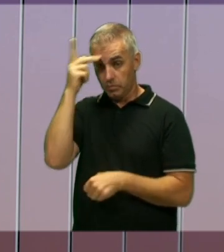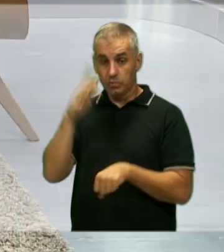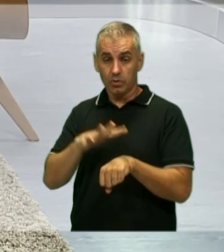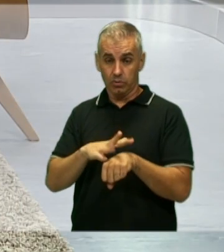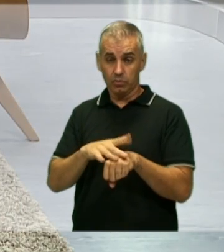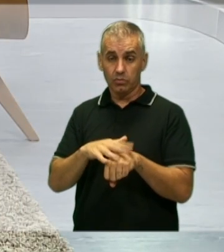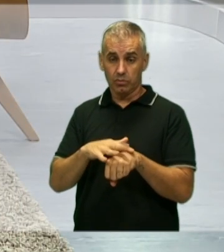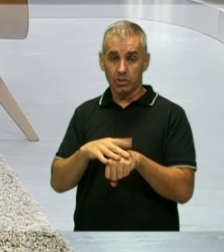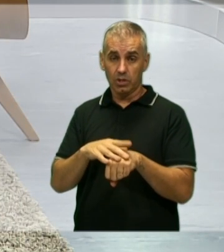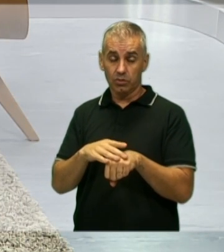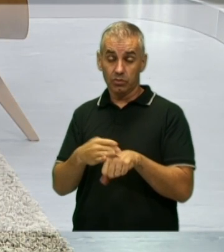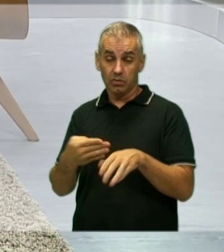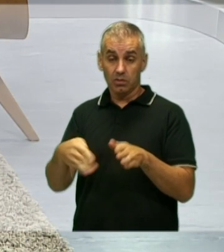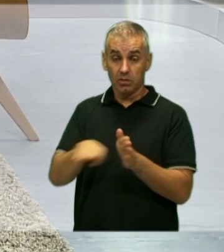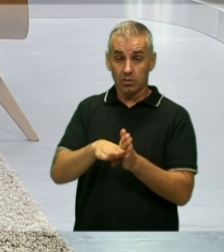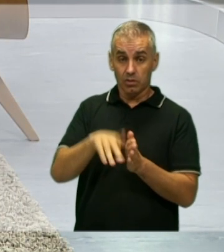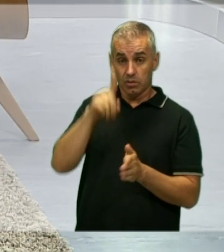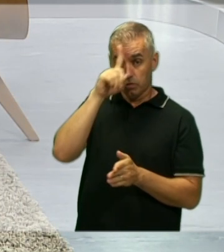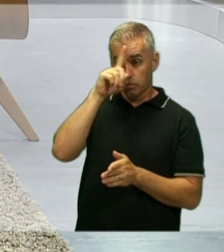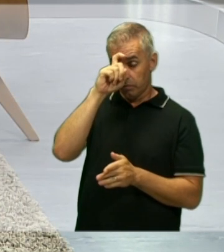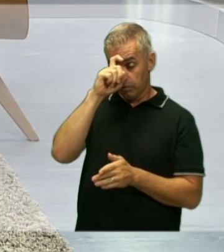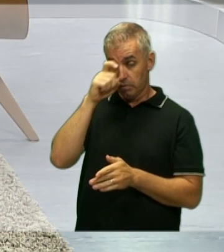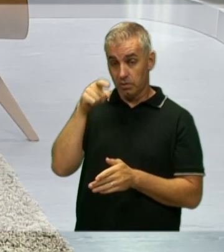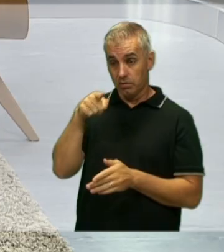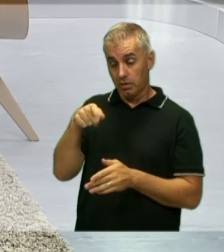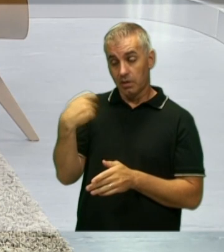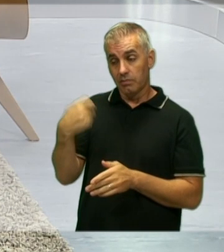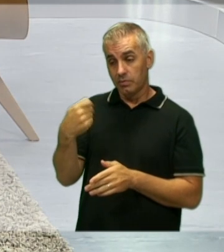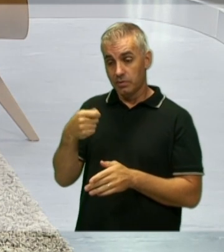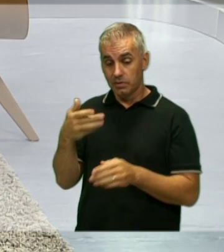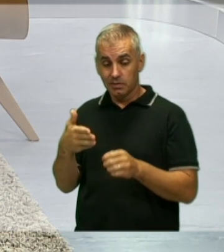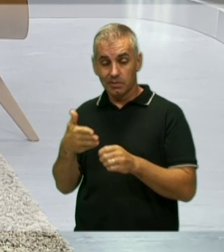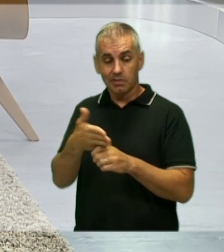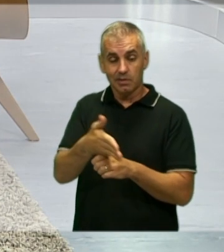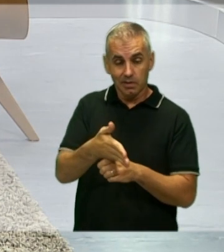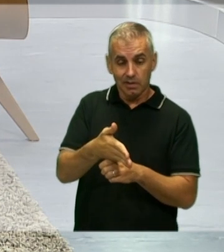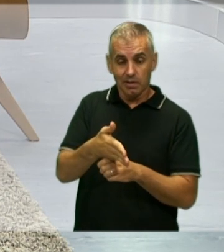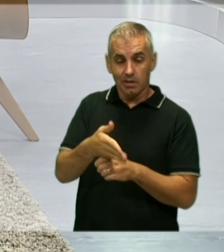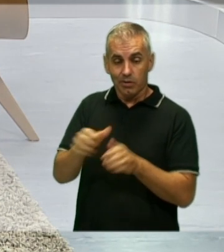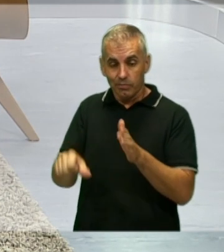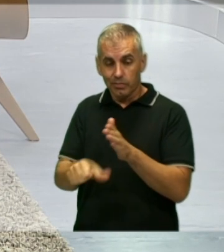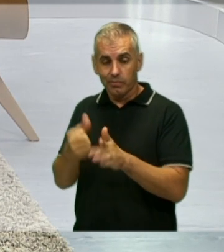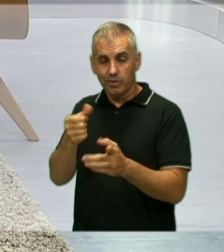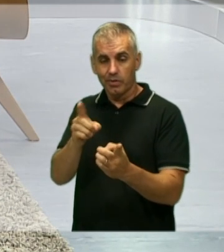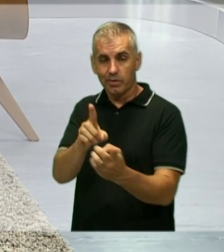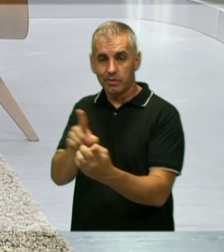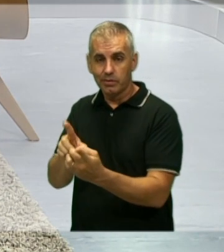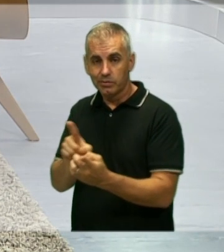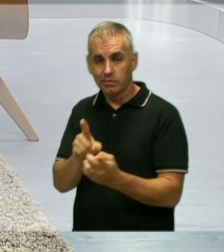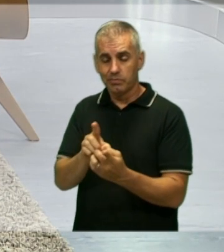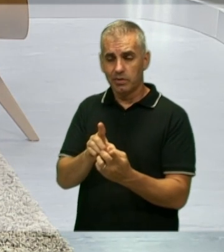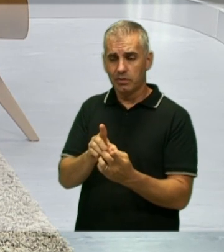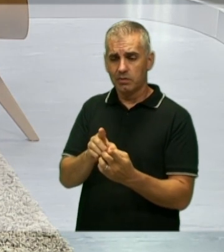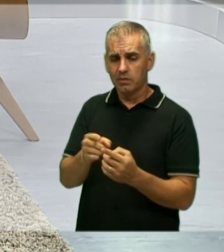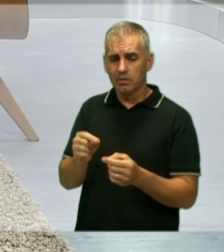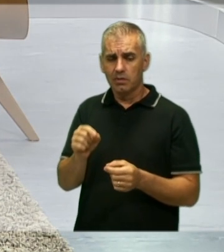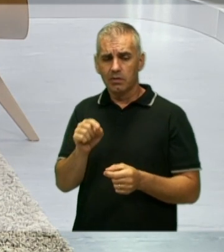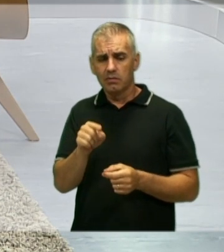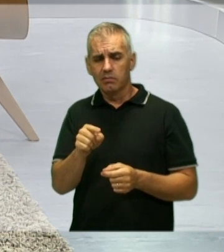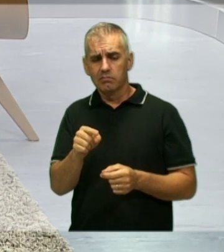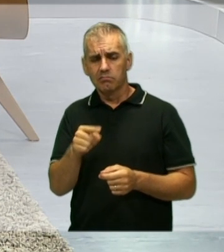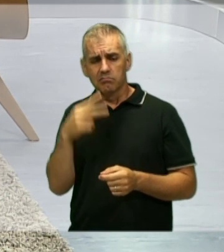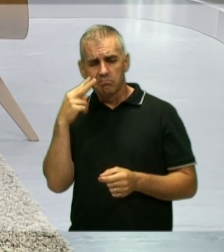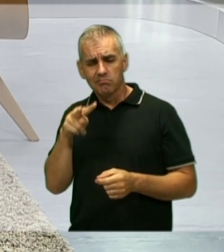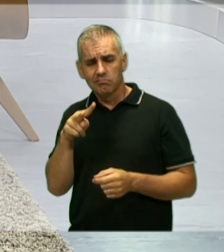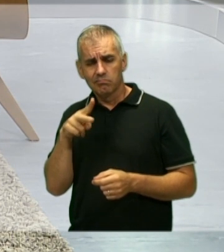hospital, ela precisa passar por essa triagem, por esse acolhimento, classificação de risco ou pela classificação de Manchester, o mais